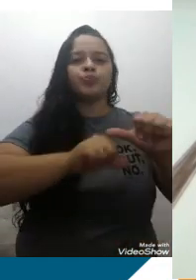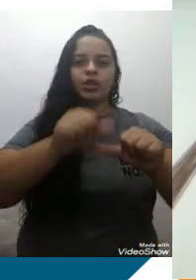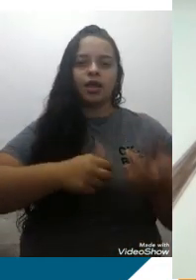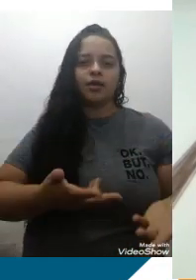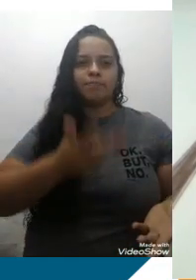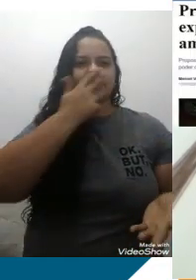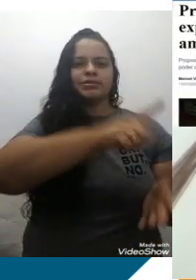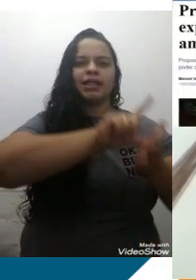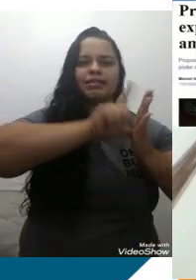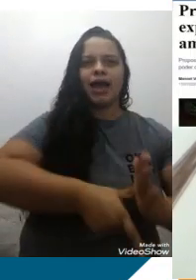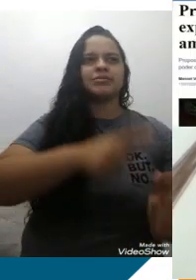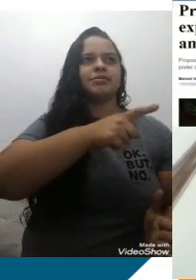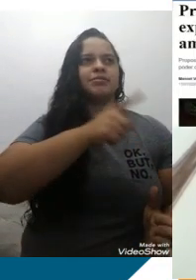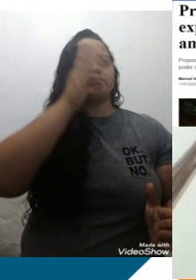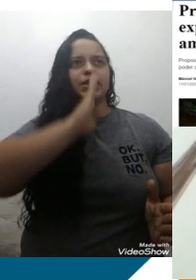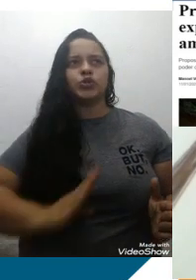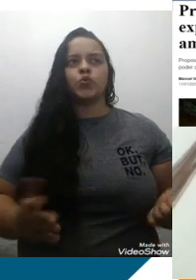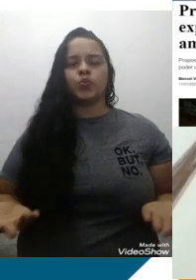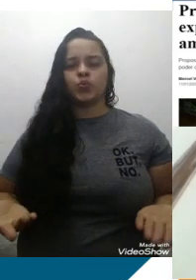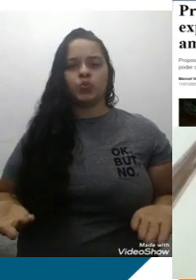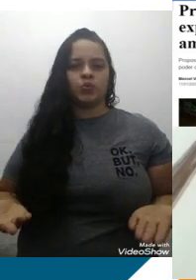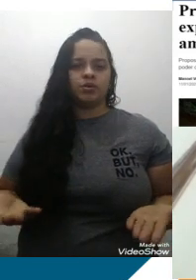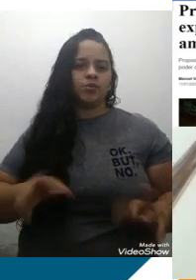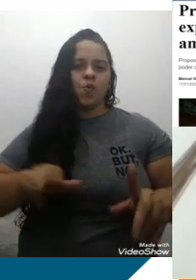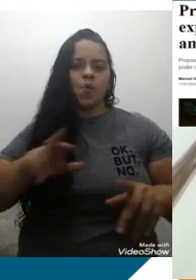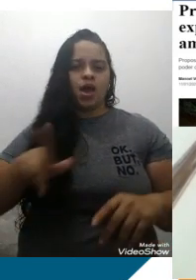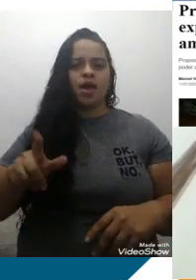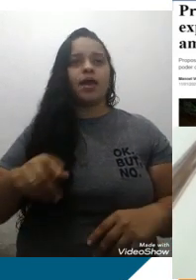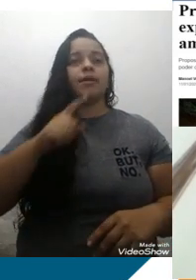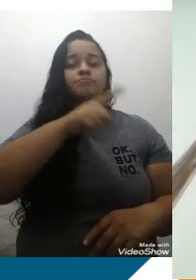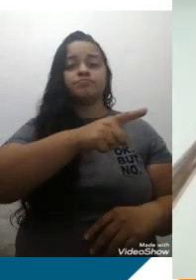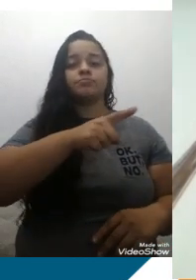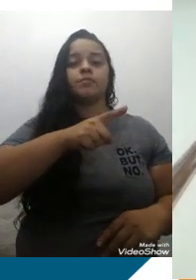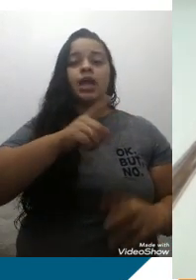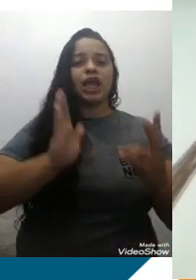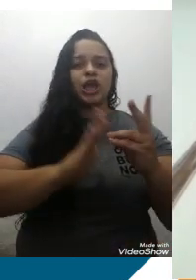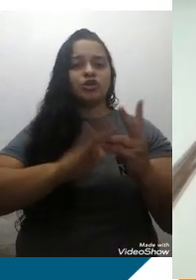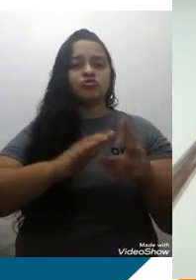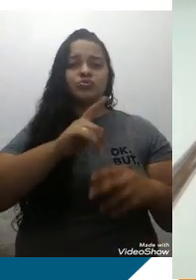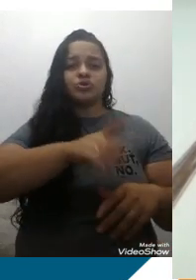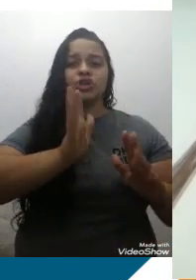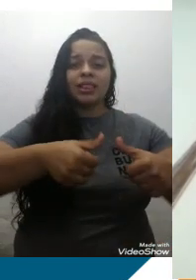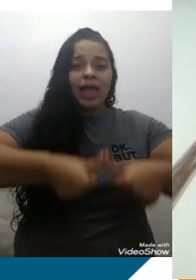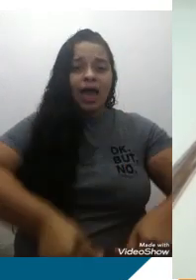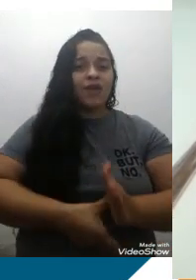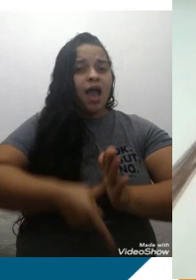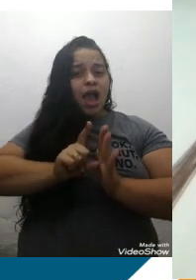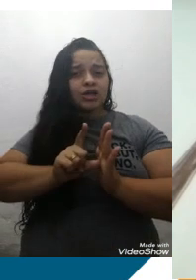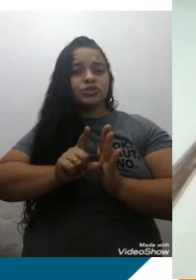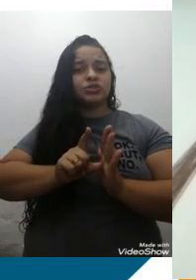do país. E isso é uma loucura por muitos motivos. Em primeiro lugar, eles já estavam nesse território muito antes do Brasil